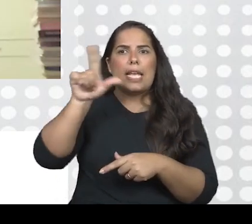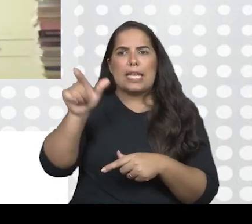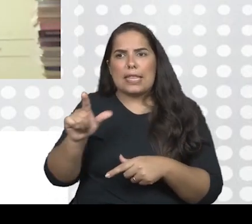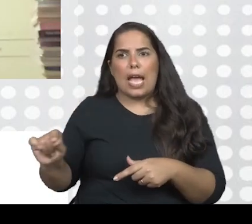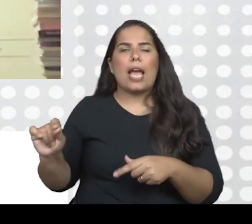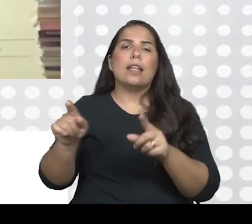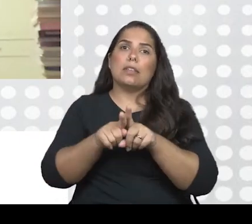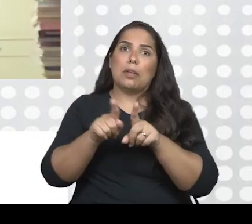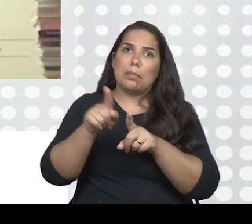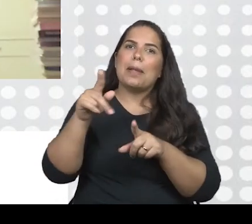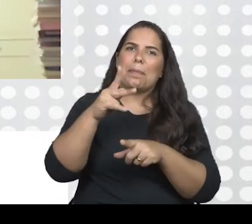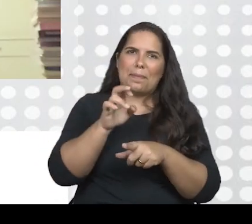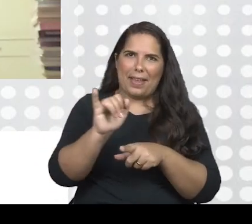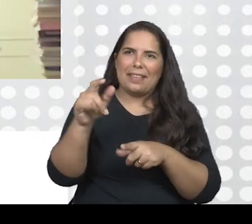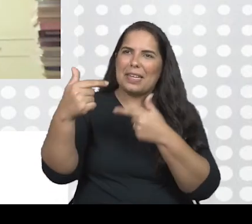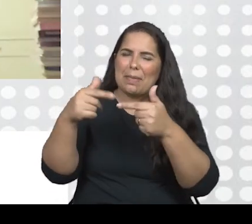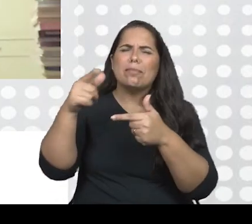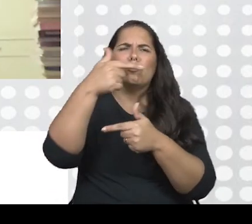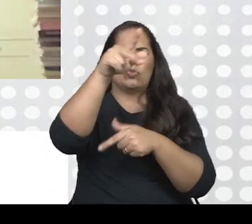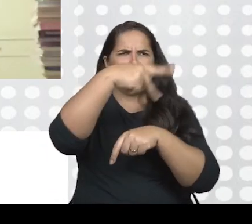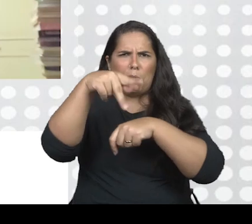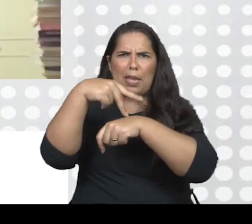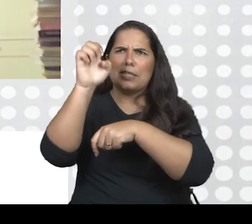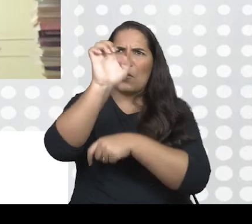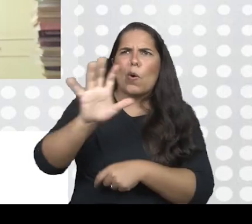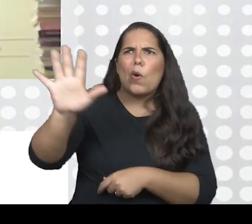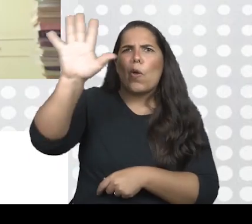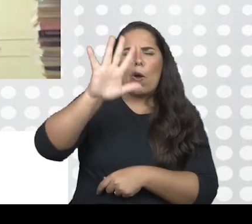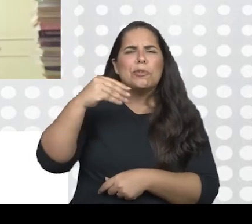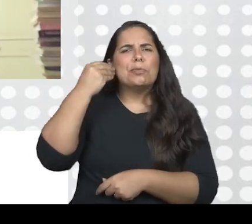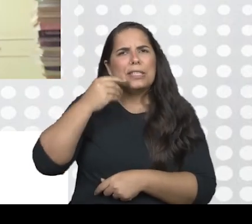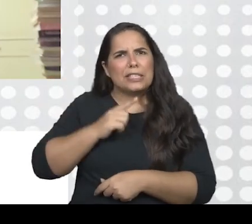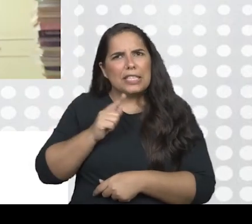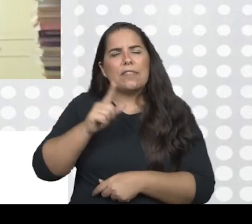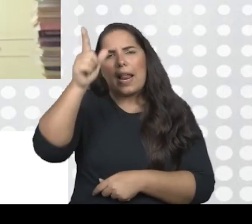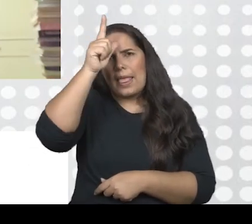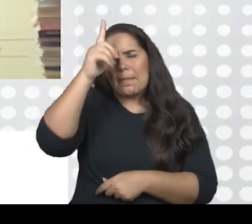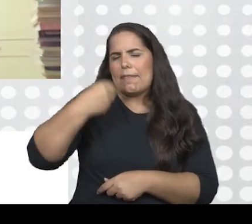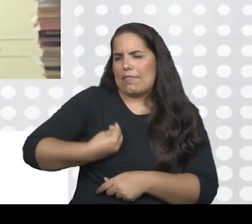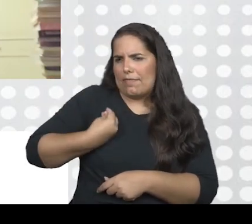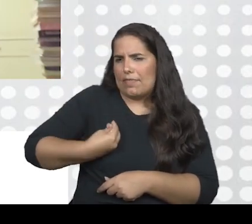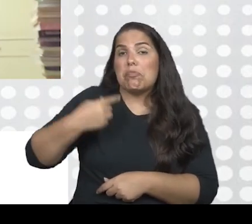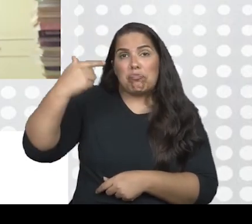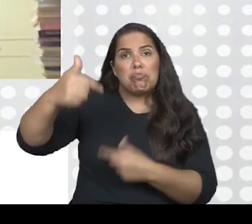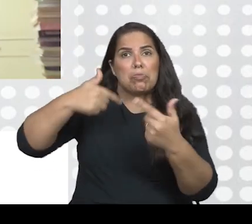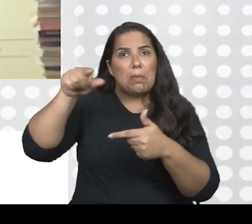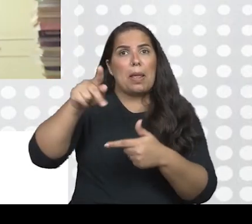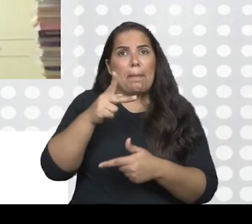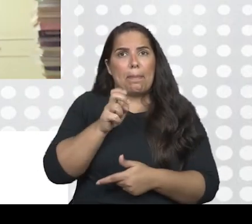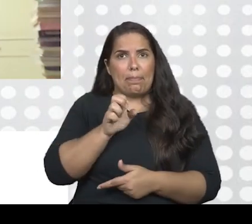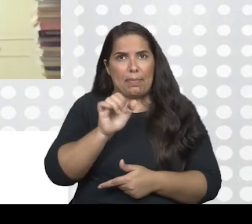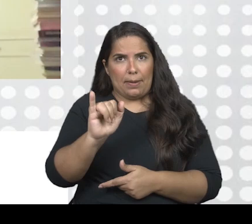com PEI. Recentemente, eu tive uma experiência em vários países da Europa, vivi um tempo na Alemanha, todos eles trabalham com